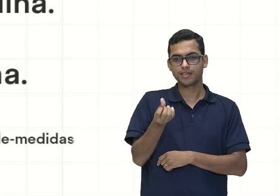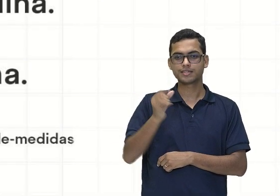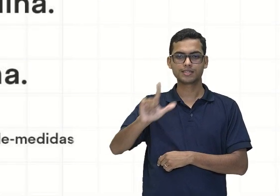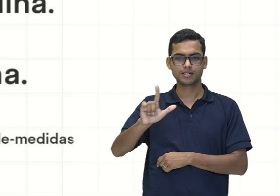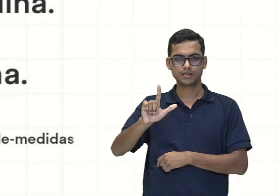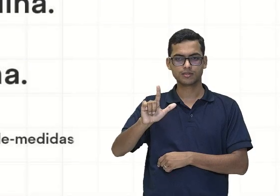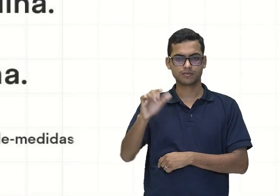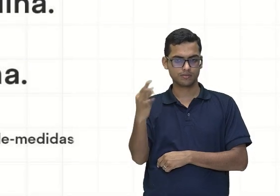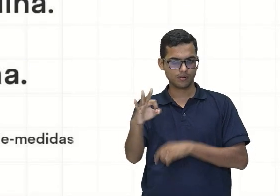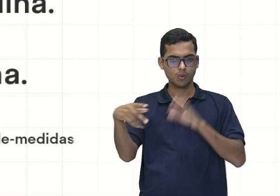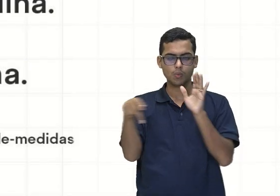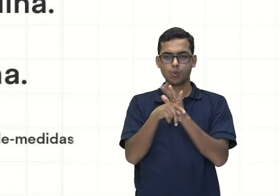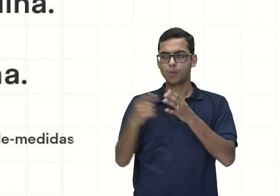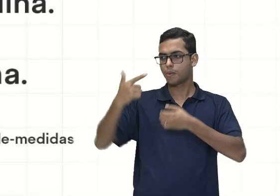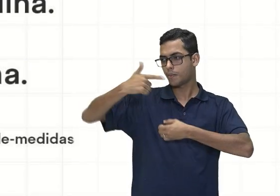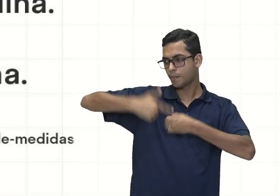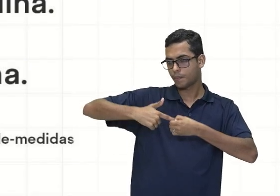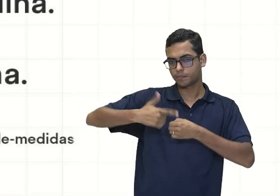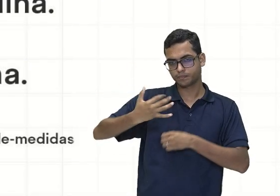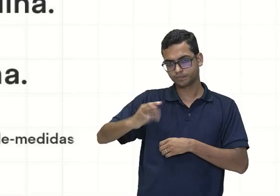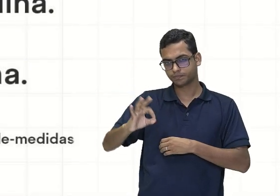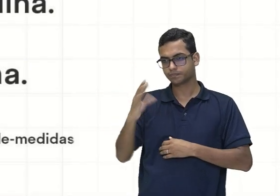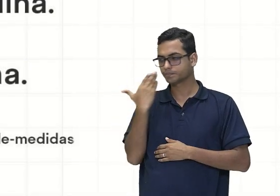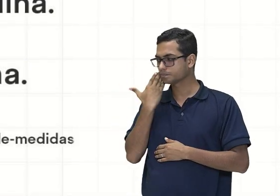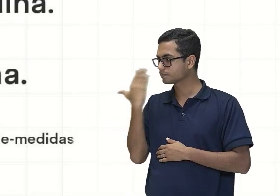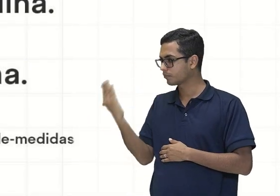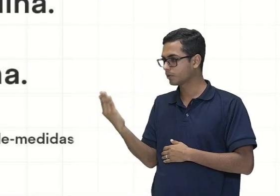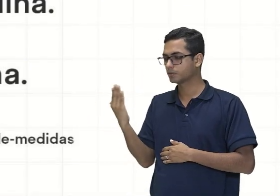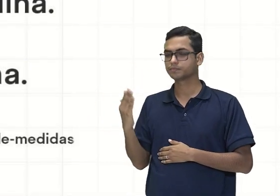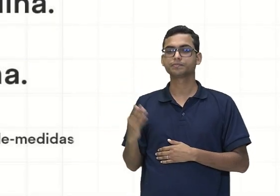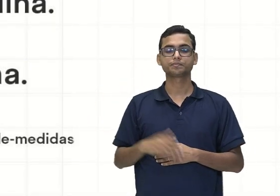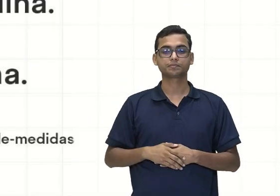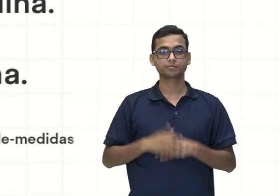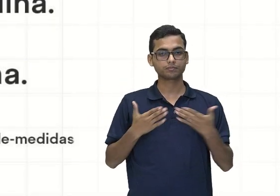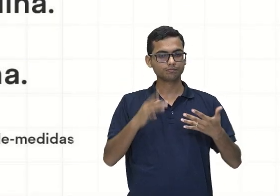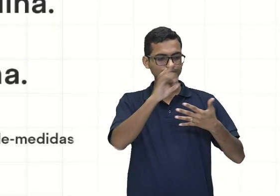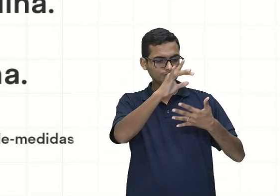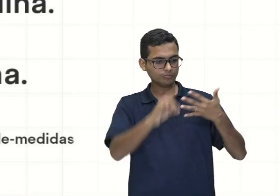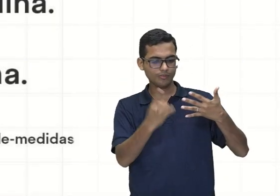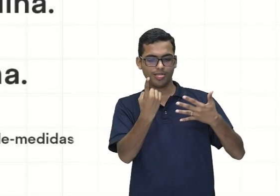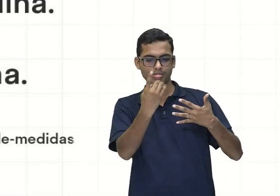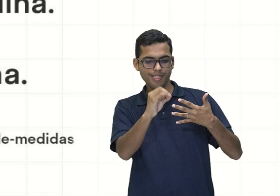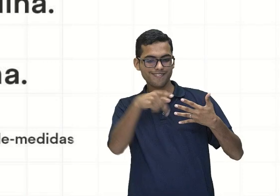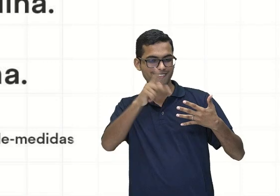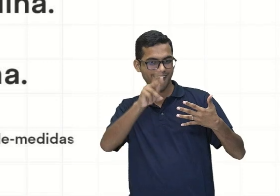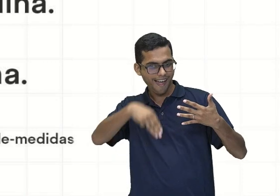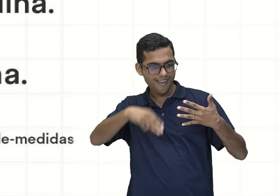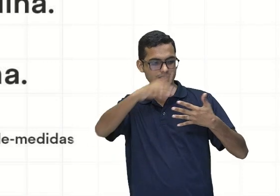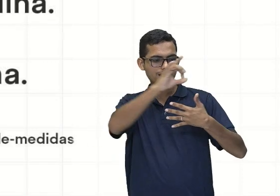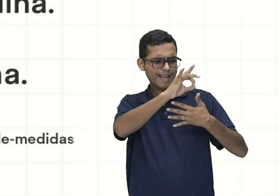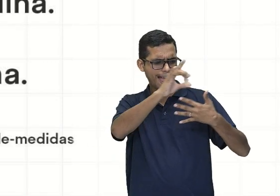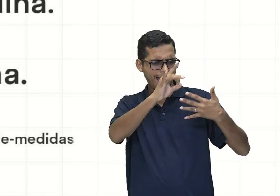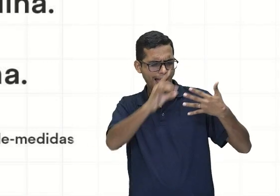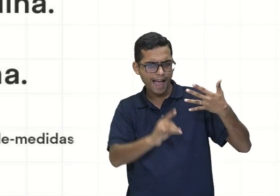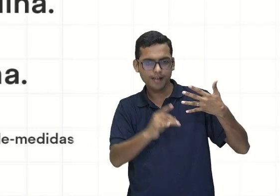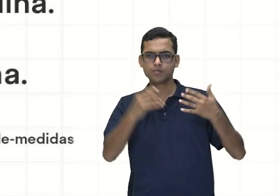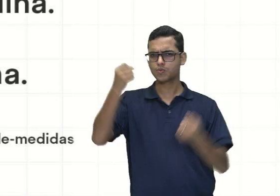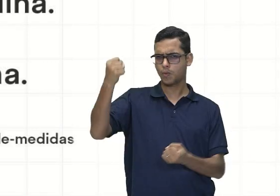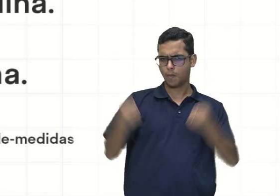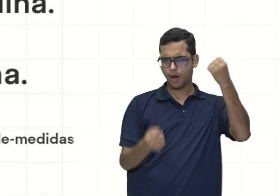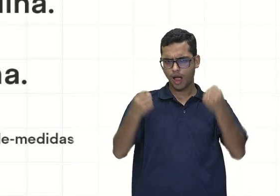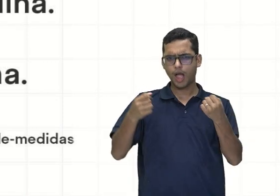de combustível, tá bom? Então, a cada 10 quilômetros que o carro de João vai